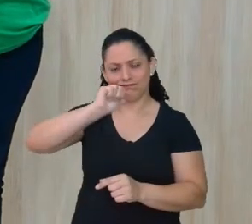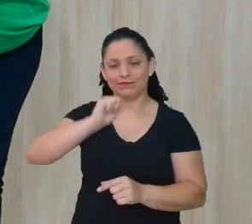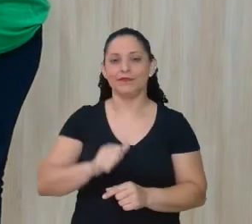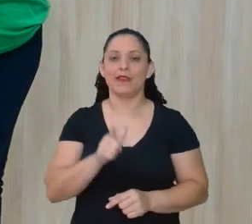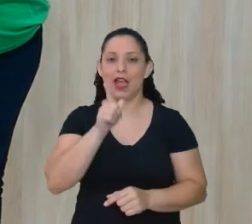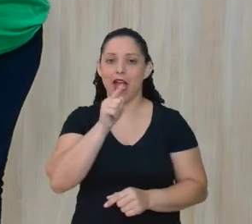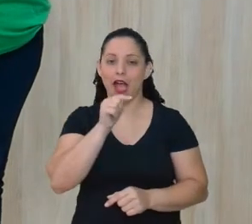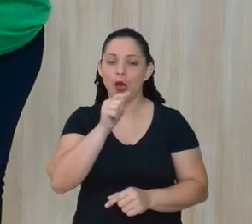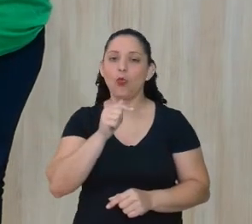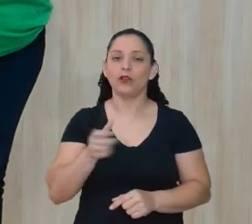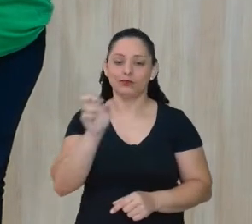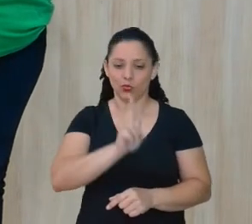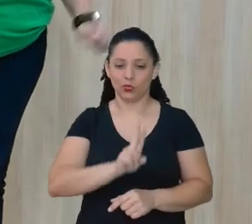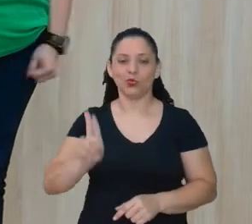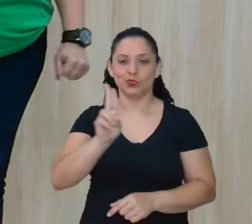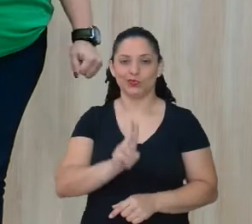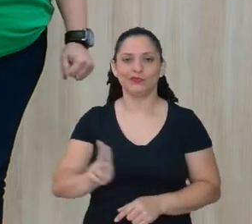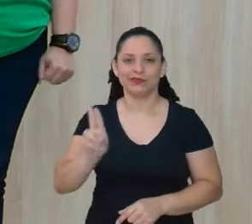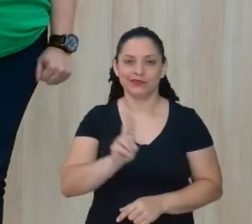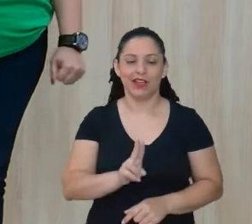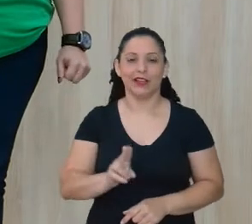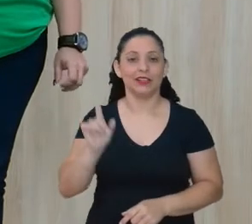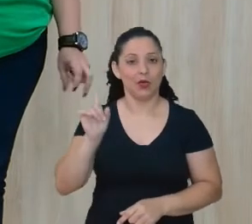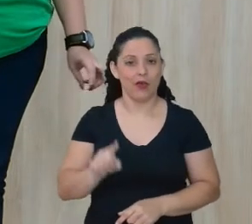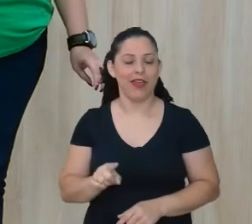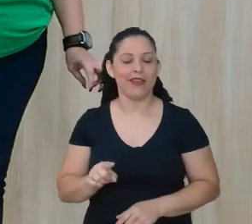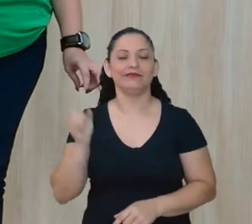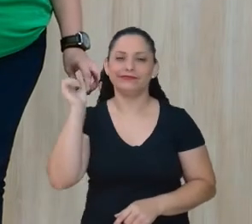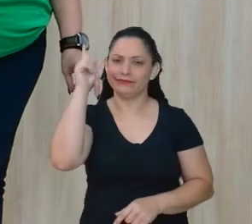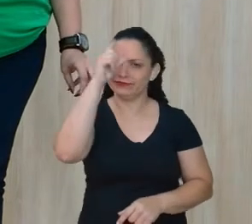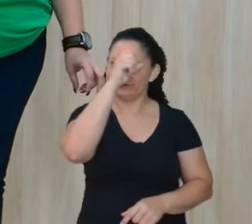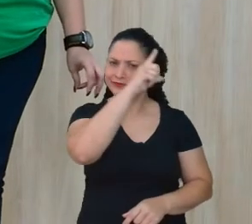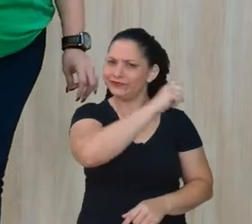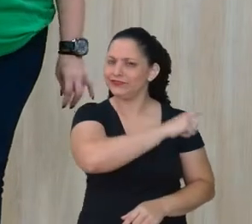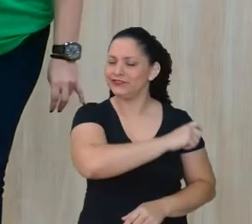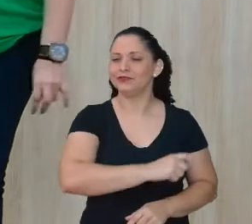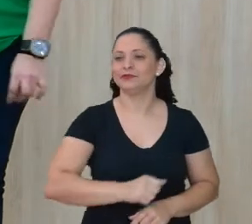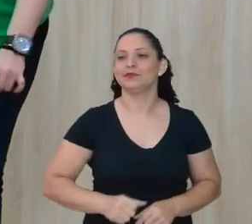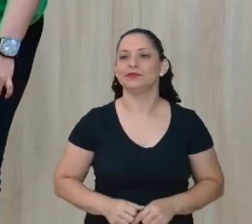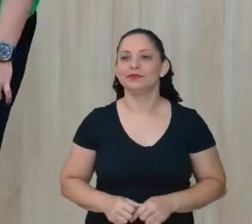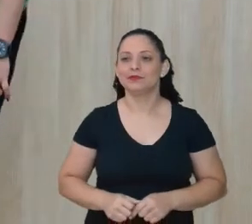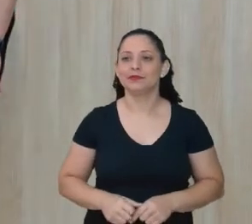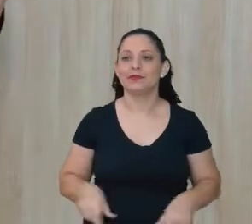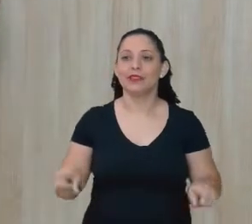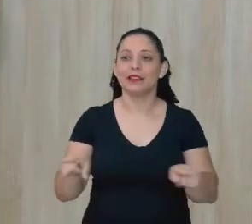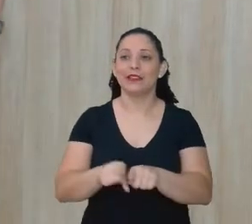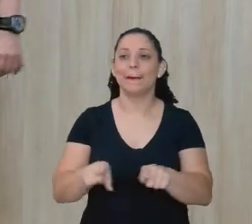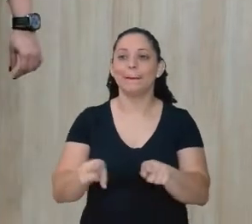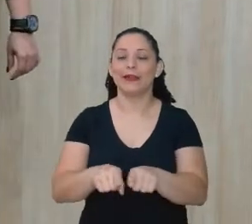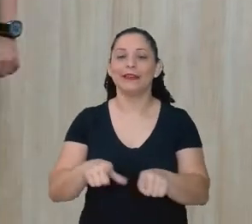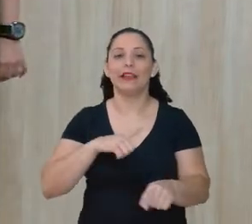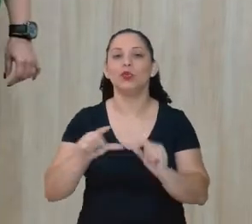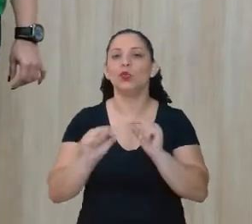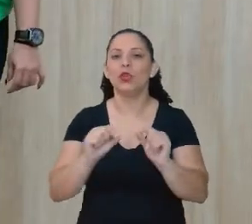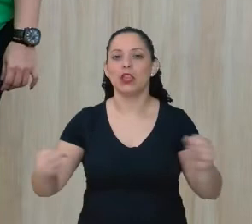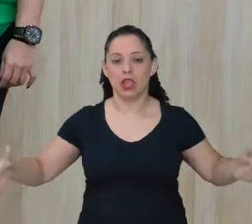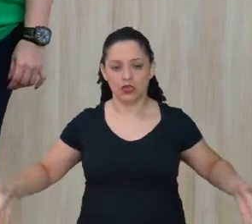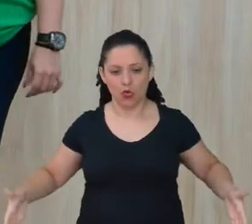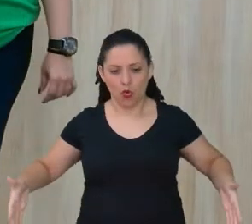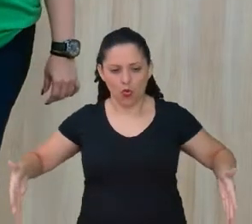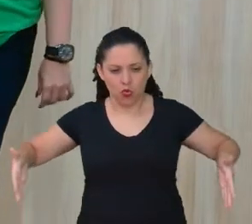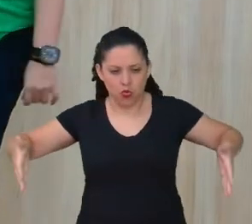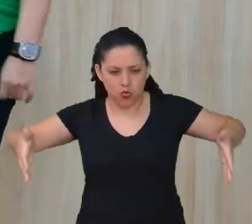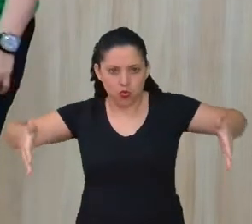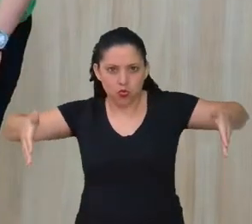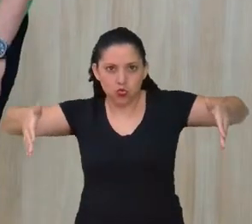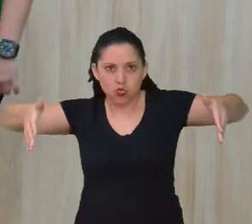precisa. Então, é bem pesada essa questão, né, da água. Exato. E aí temos os vulcões também, que